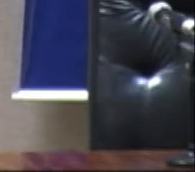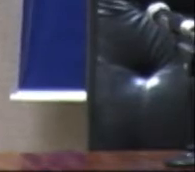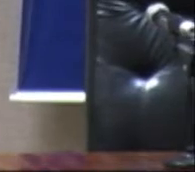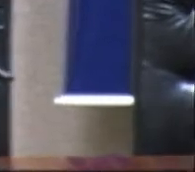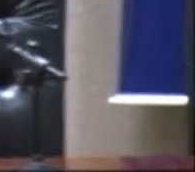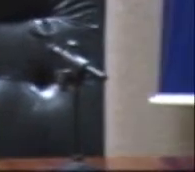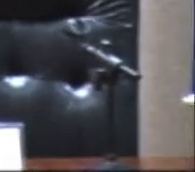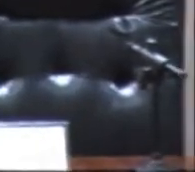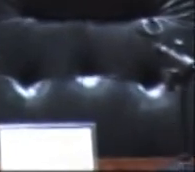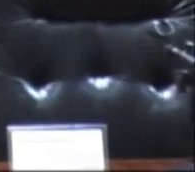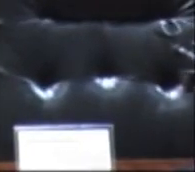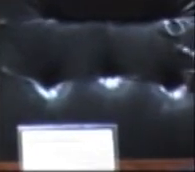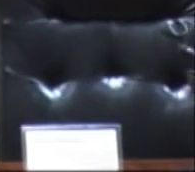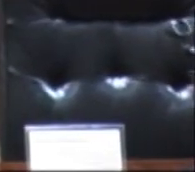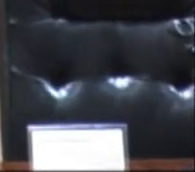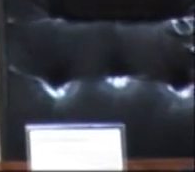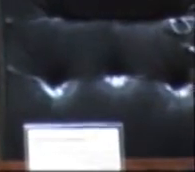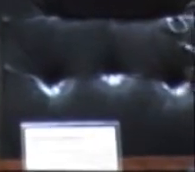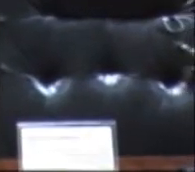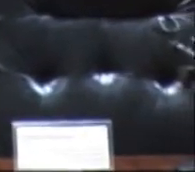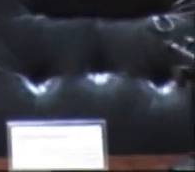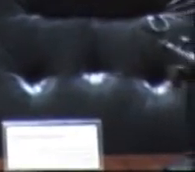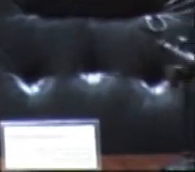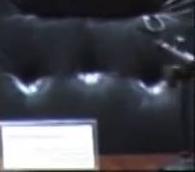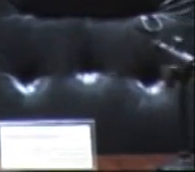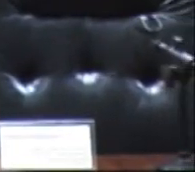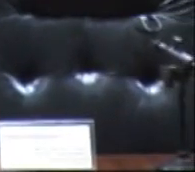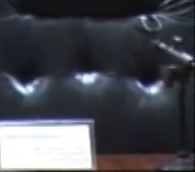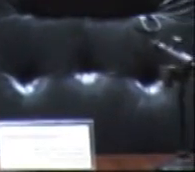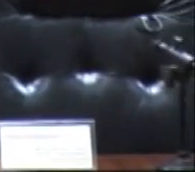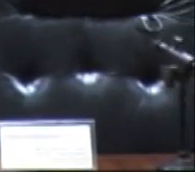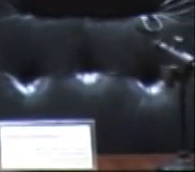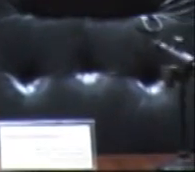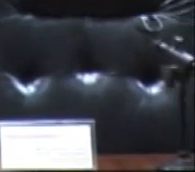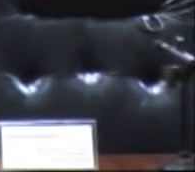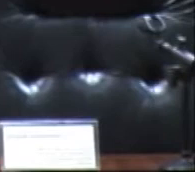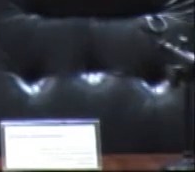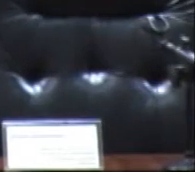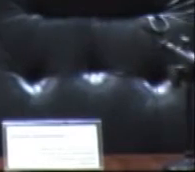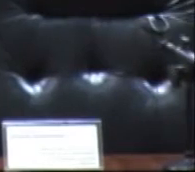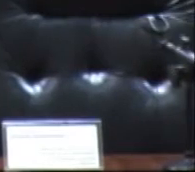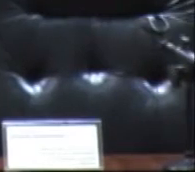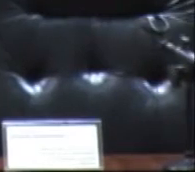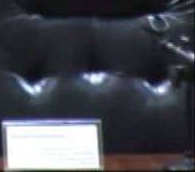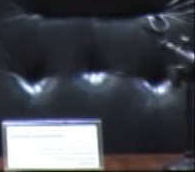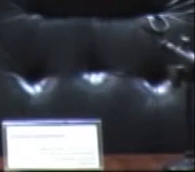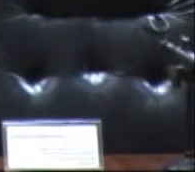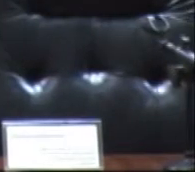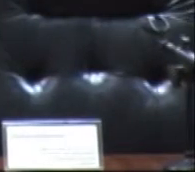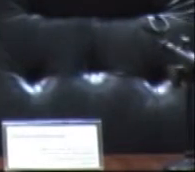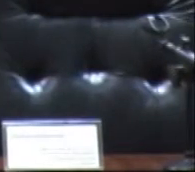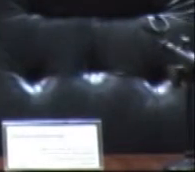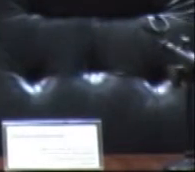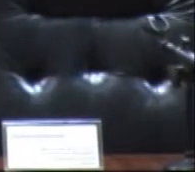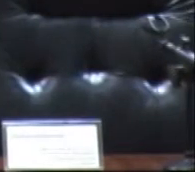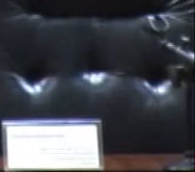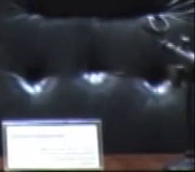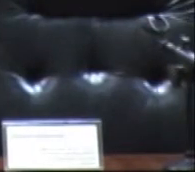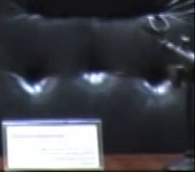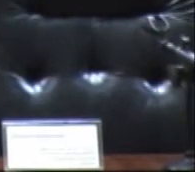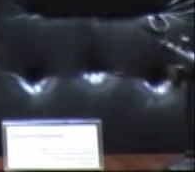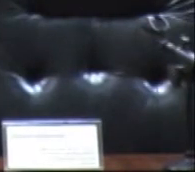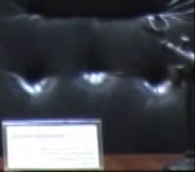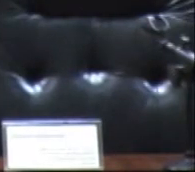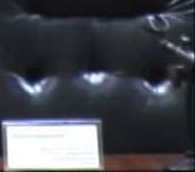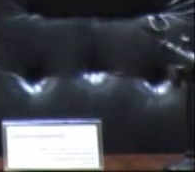aqui resolver para nós. Doutora Ana Cristina. Travou. Travou.